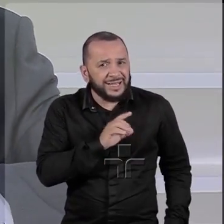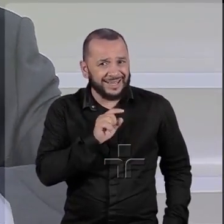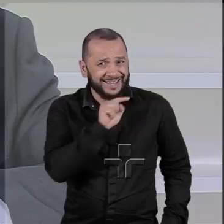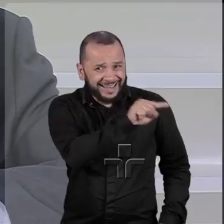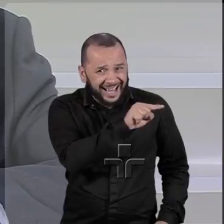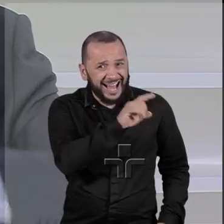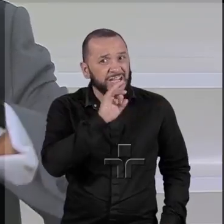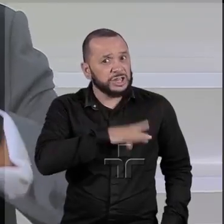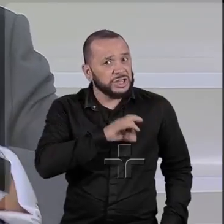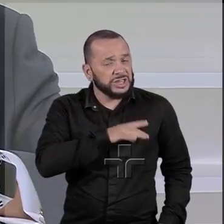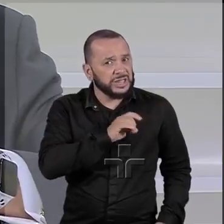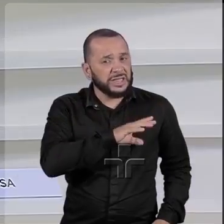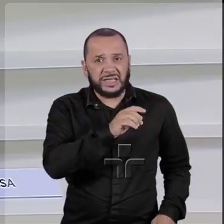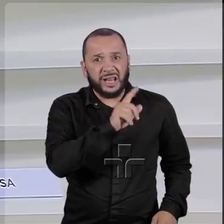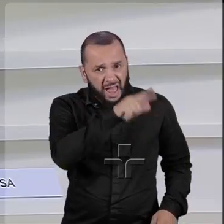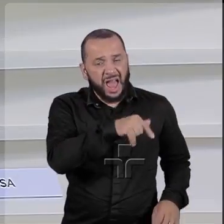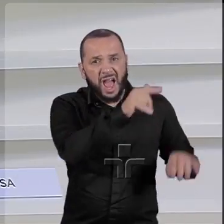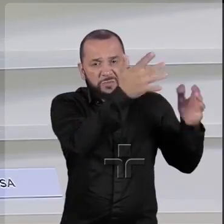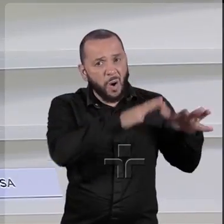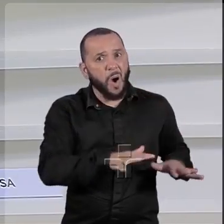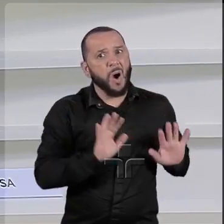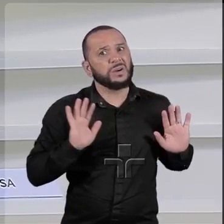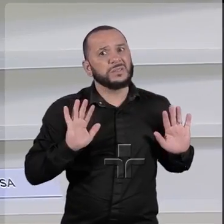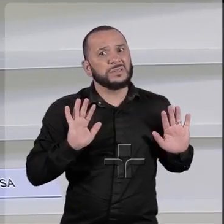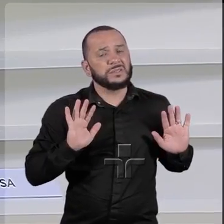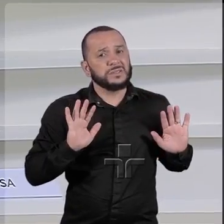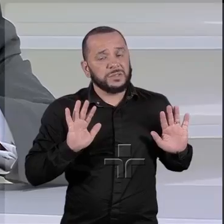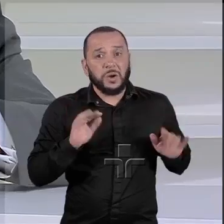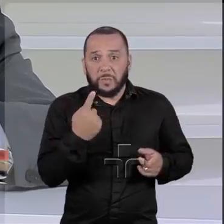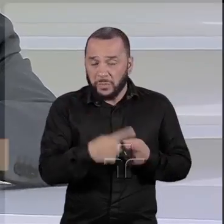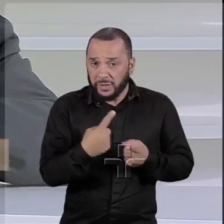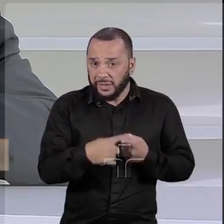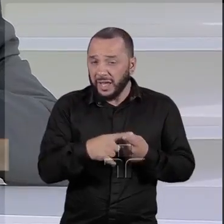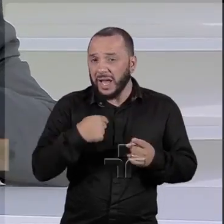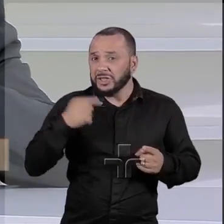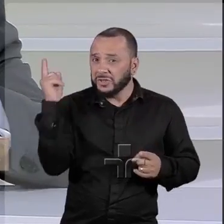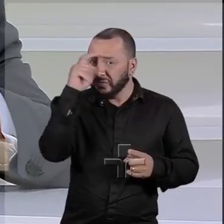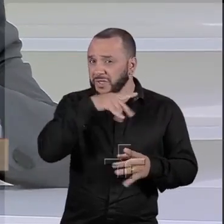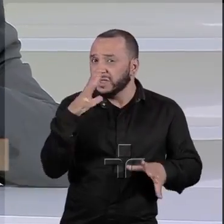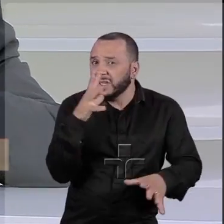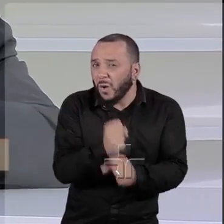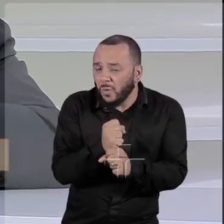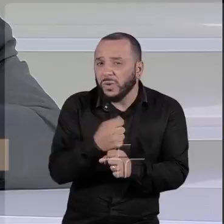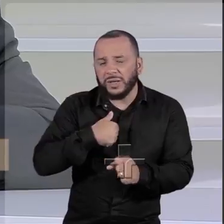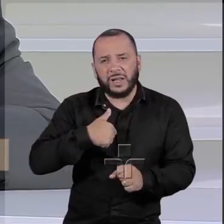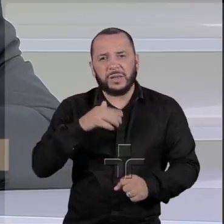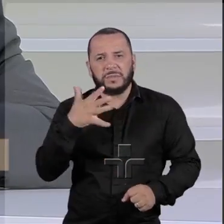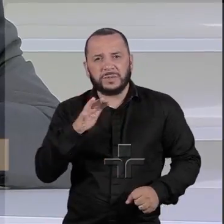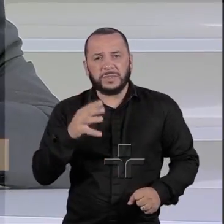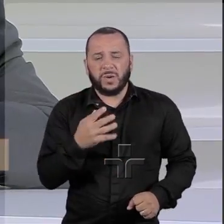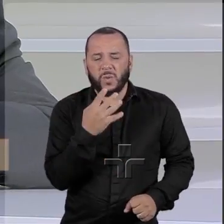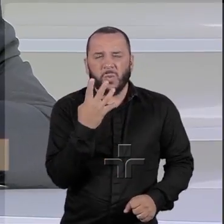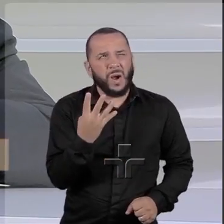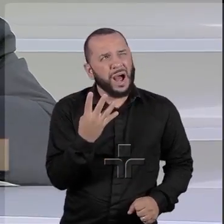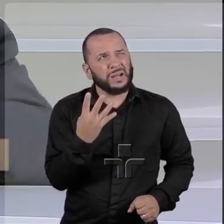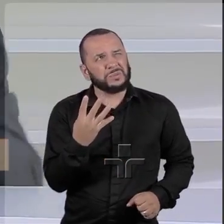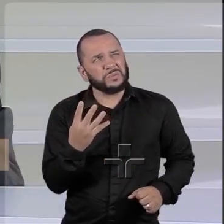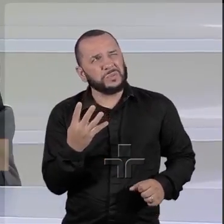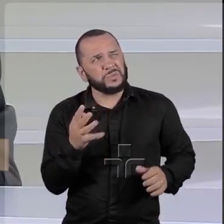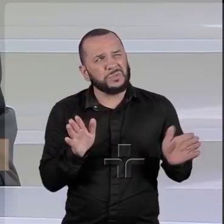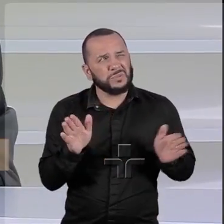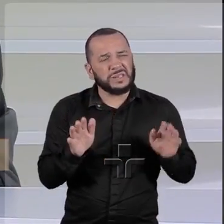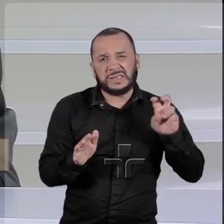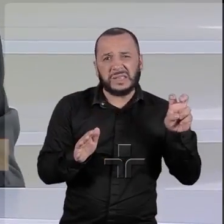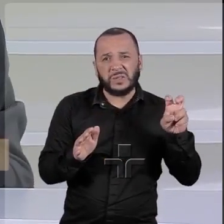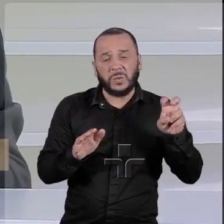como é que se chama, atuarial da Previdência, é difícil calcular, mas deve estar em torno de 4 a 5 trilhões de reais. E de